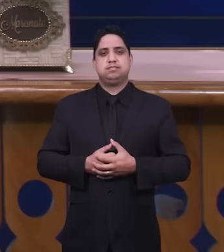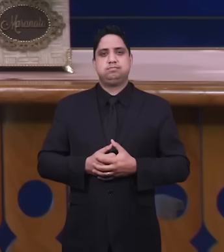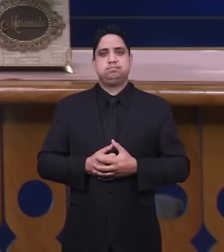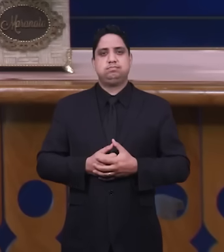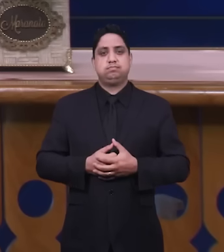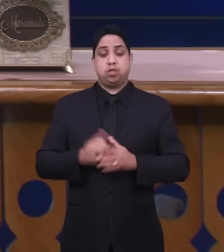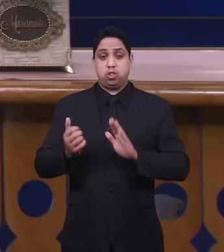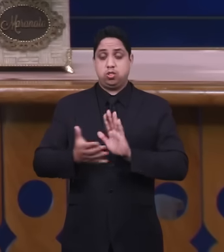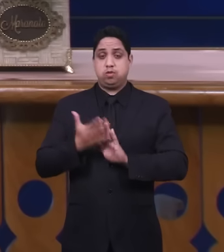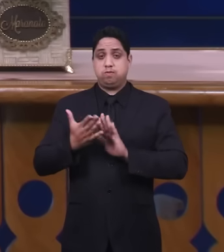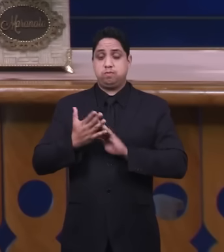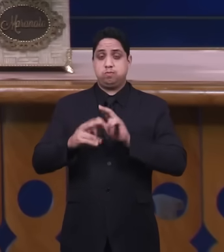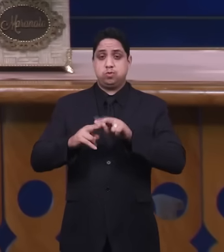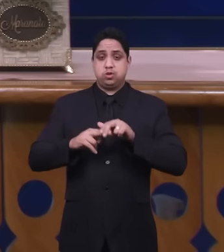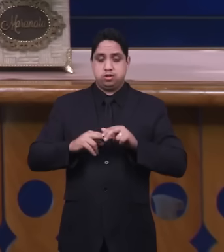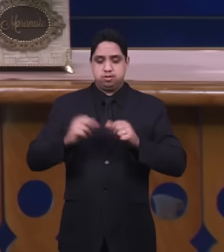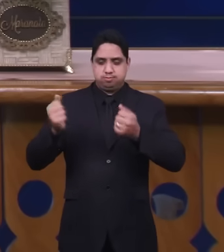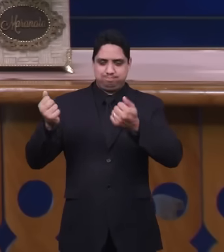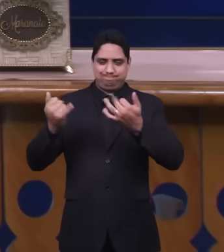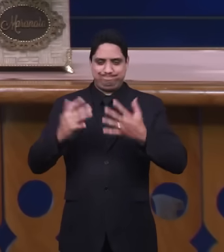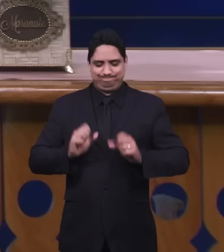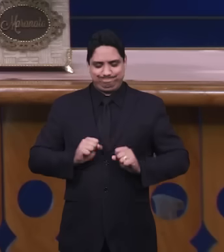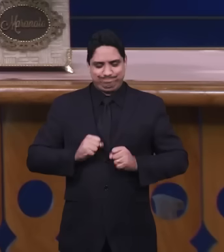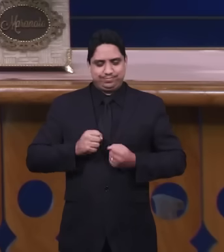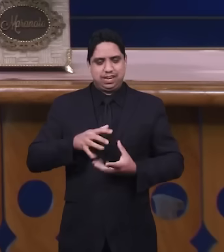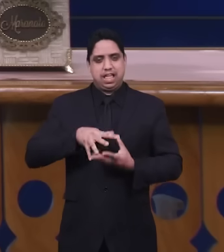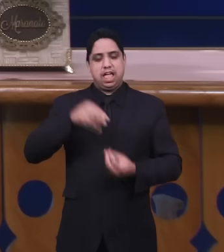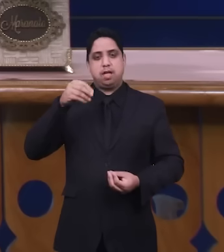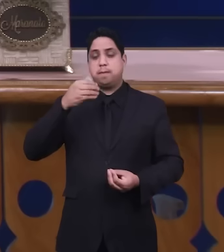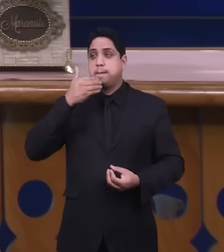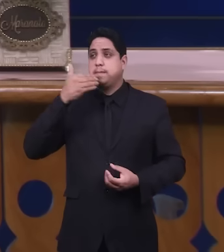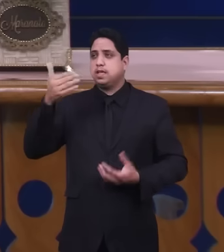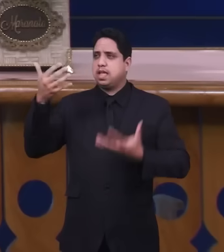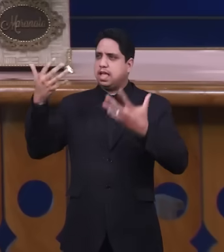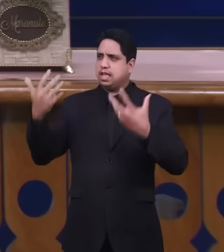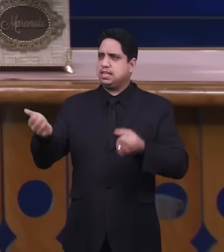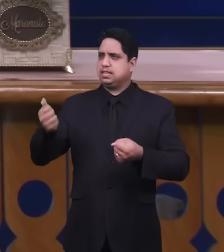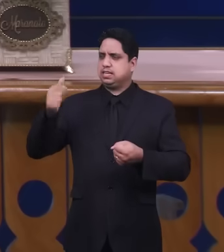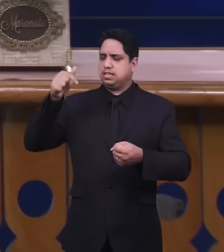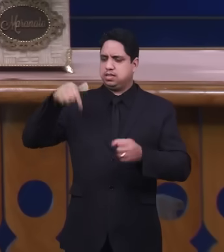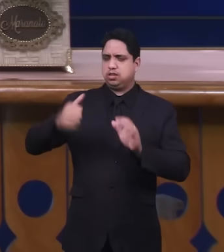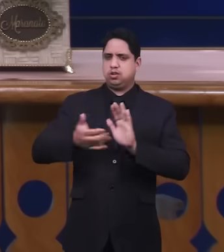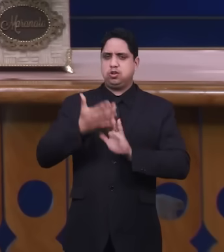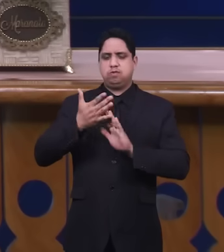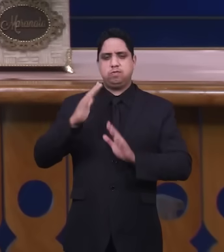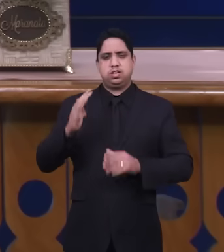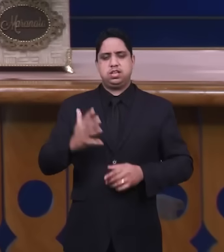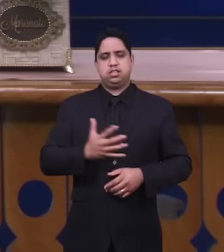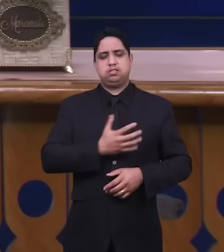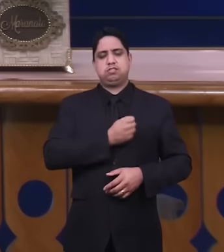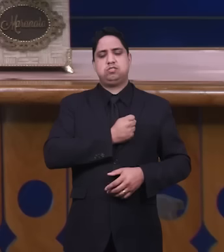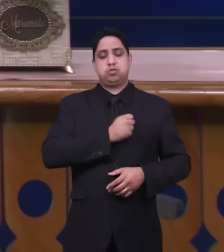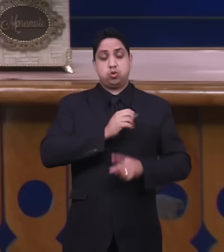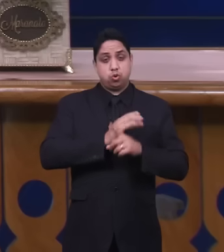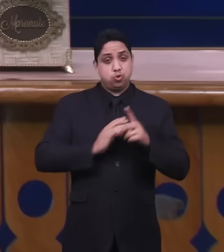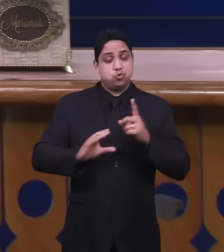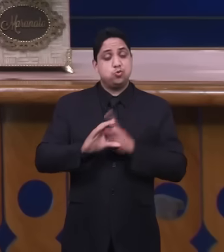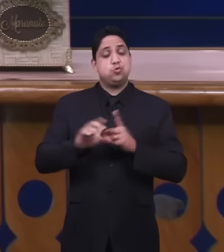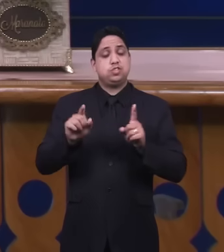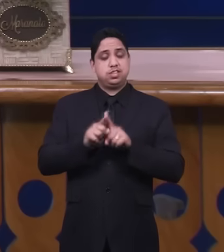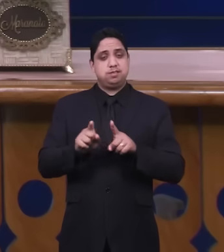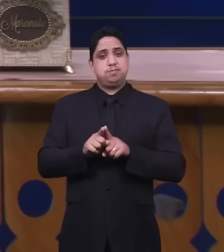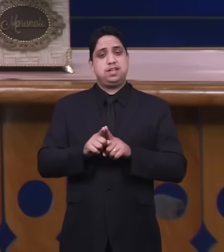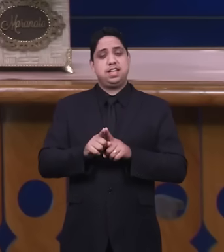pasto. Te louvamos que o alimento espiritual nos foi dado nessa noite. Agora pedimos que Tu recebas no Teu altar o nosso louvor e adoração, nosso culto,